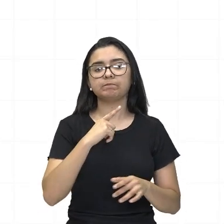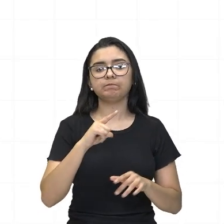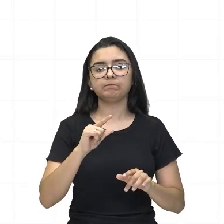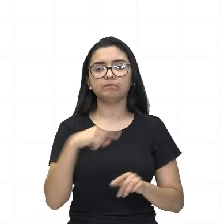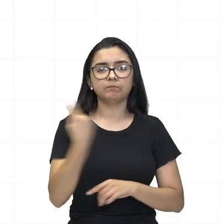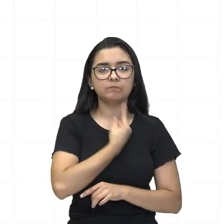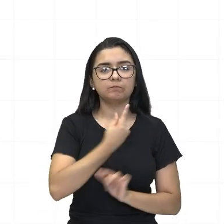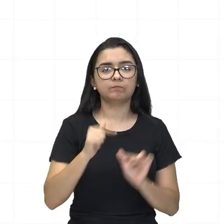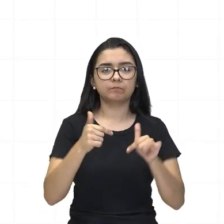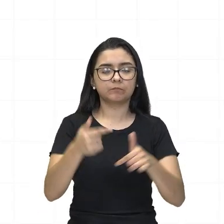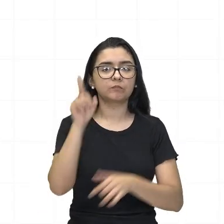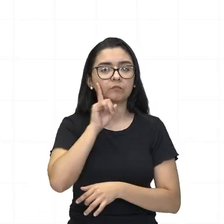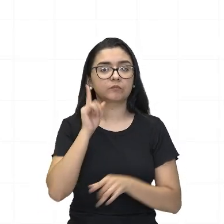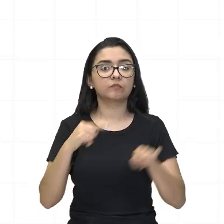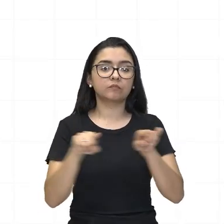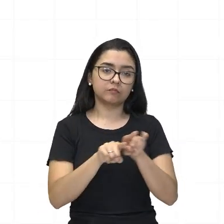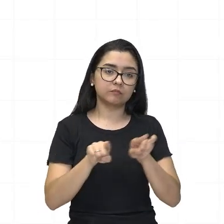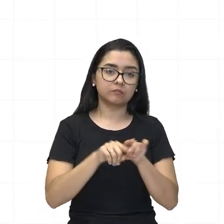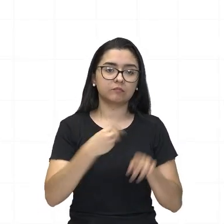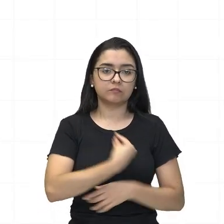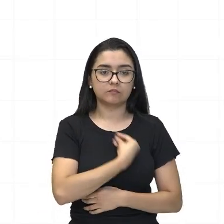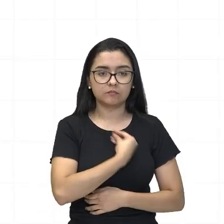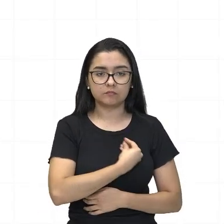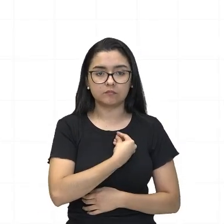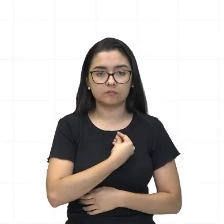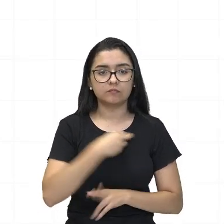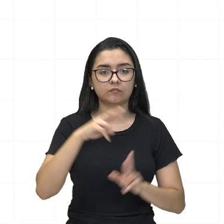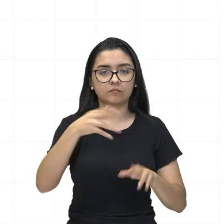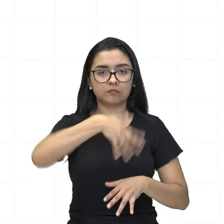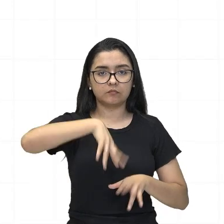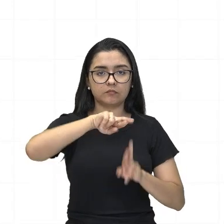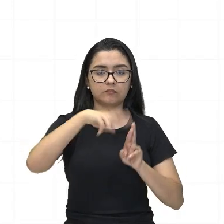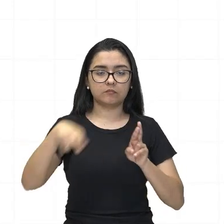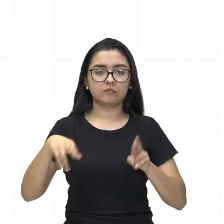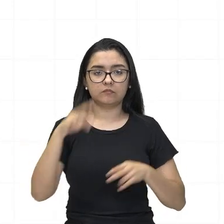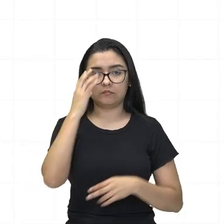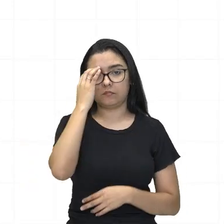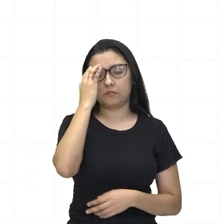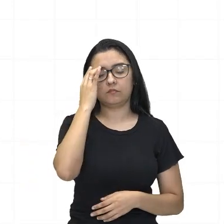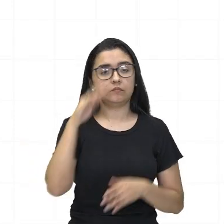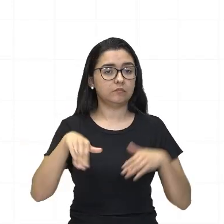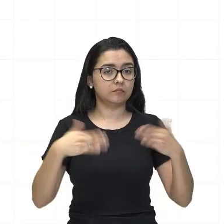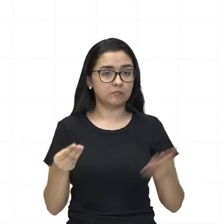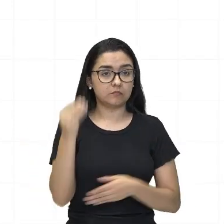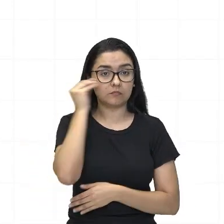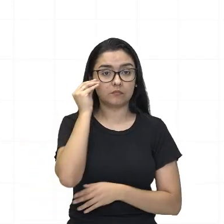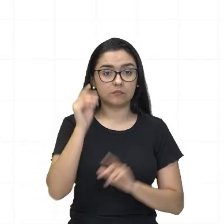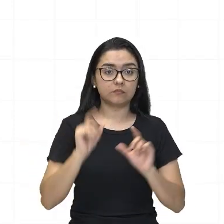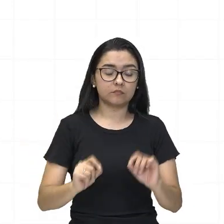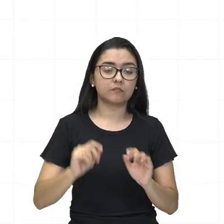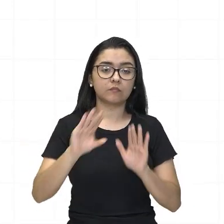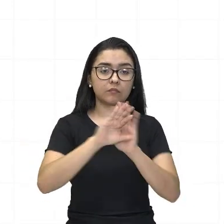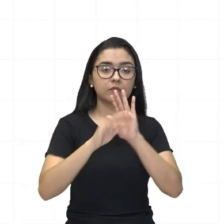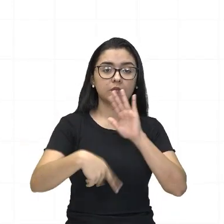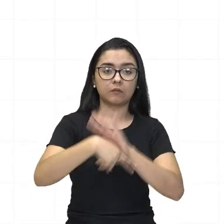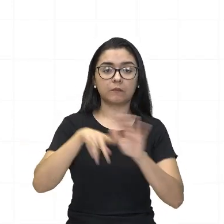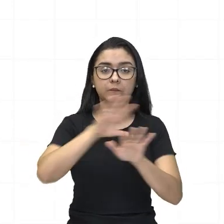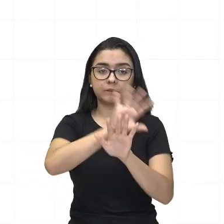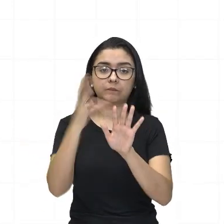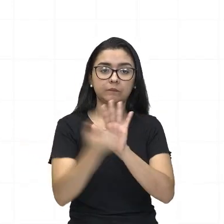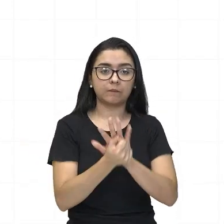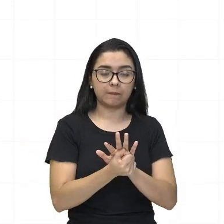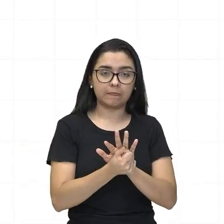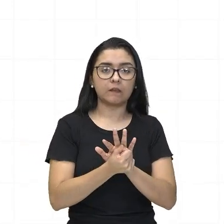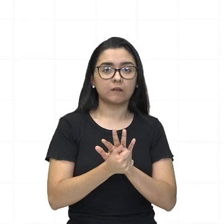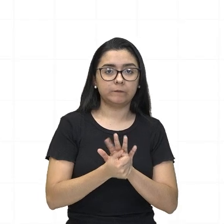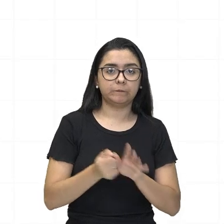afazeres, eles estão presentes também na nossa vida religiosa. Vamos ver aí o conceito que nós trazemos, o conceito